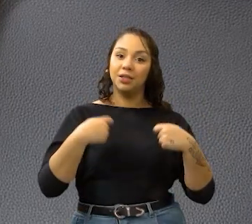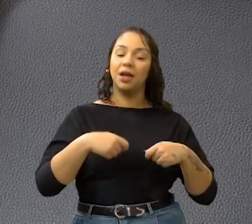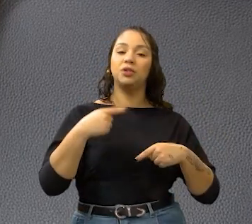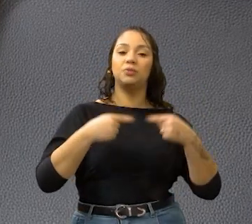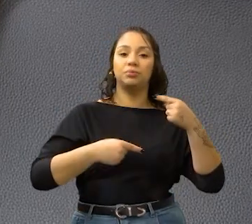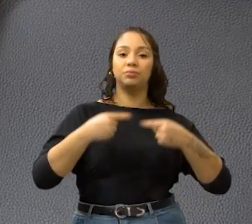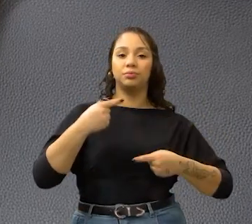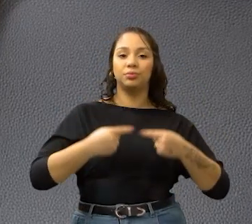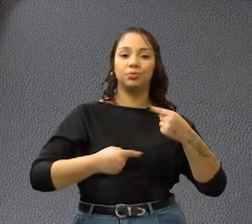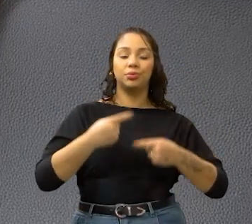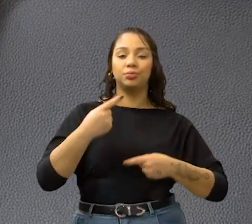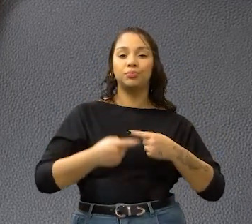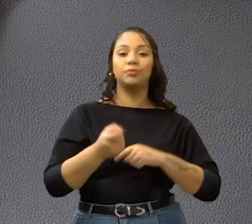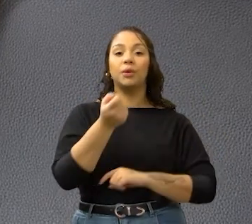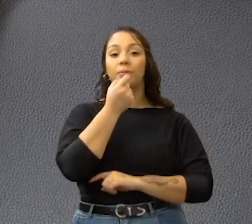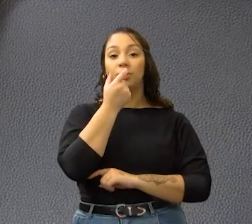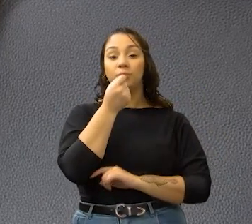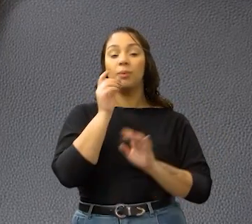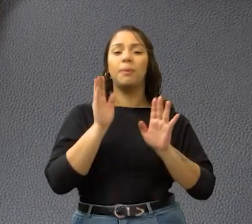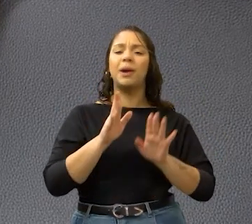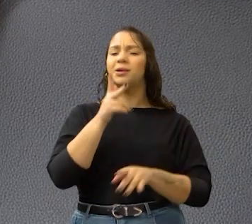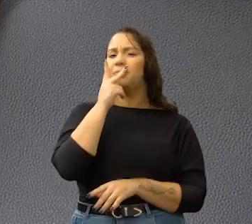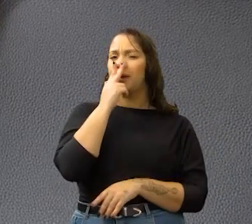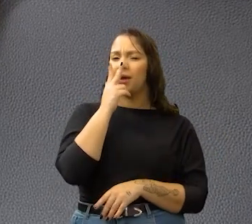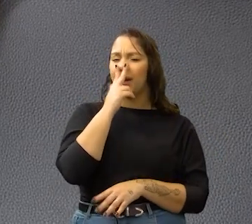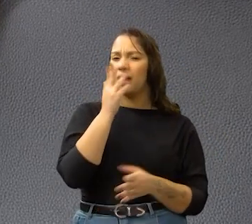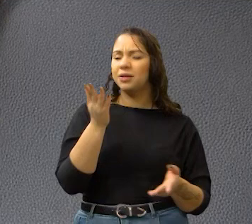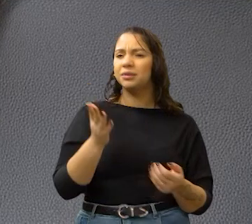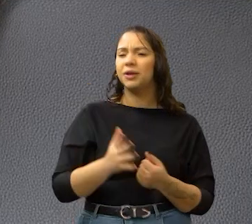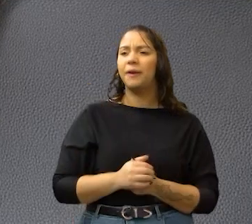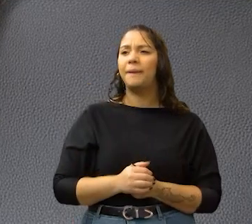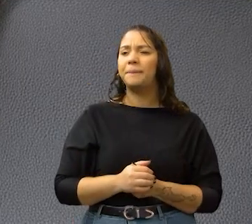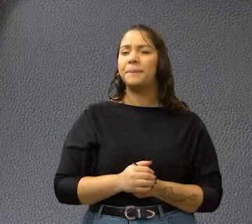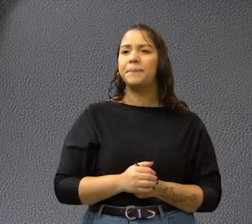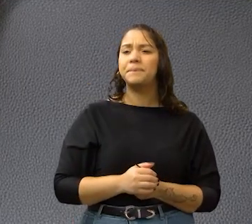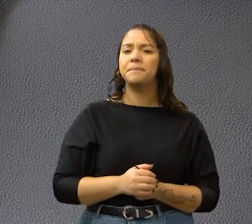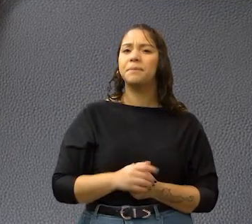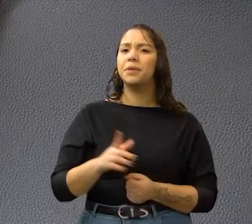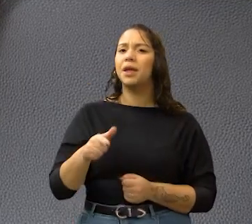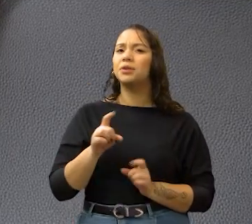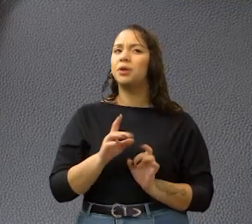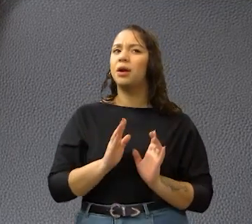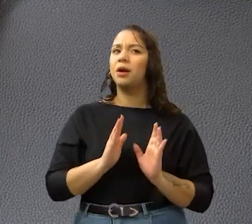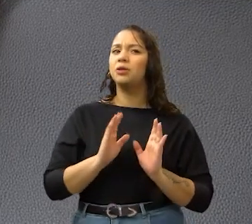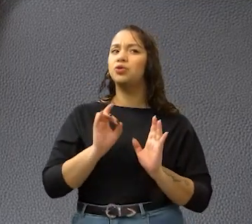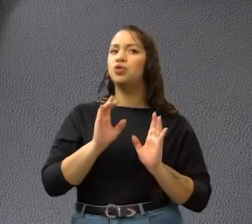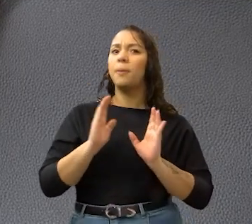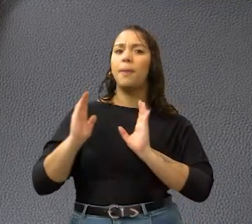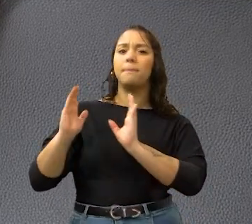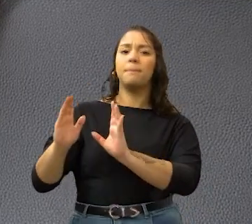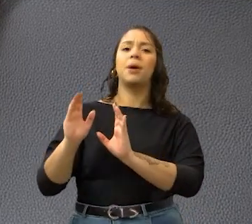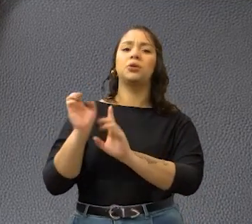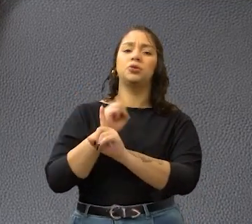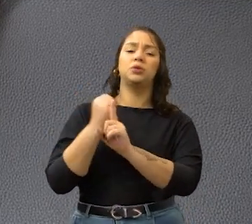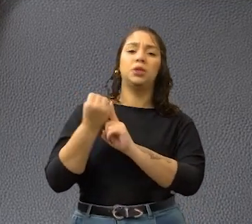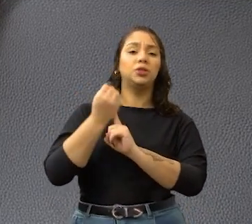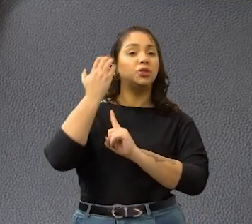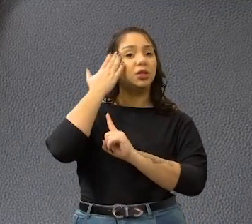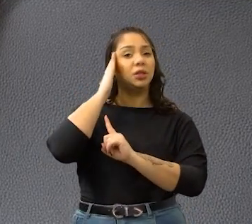de se discutir o medicamento, mas ainda parece que é muito uma parte da sociedade que entende esse